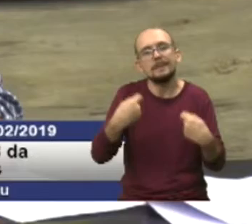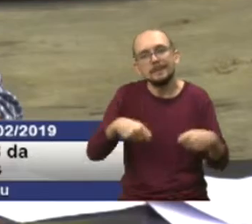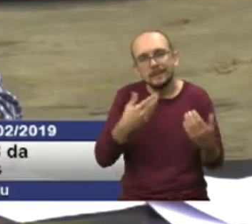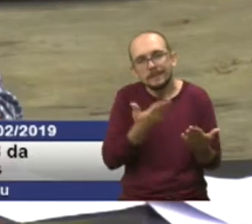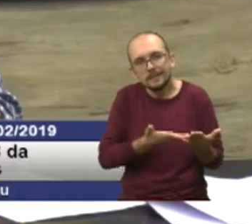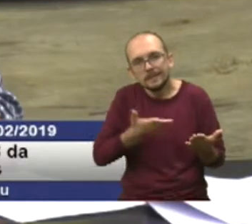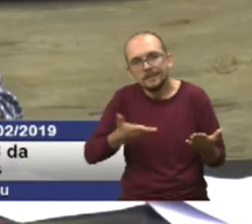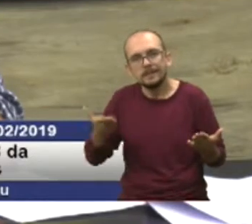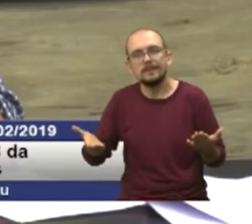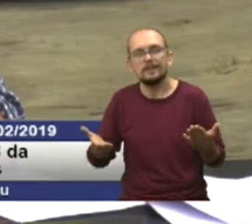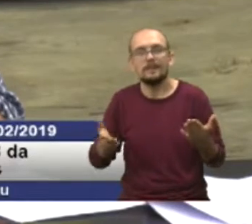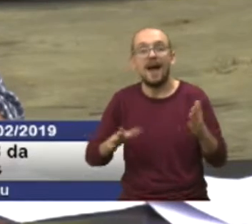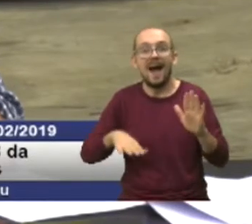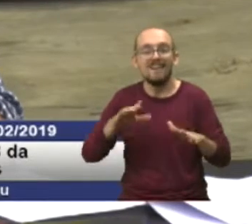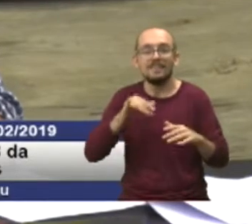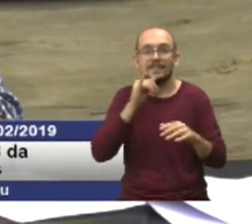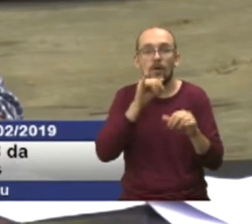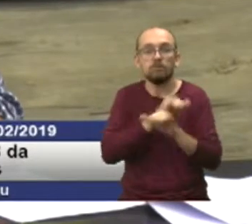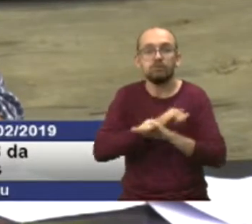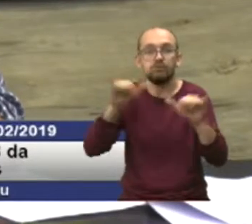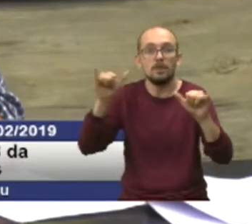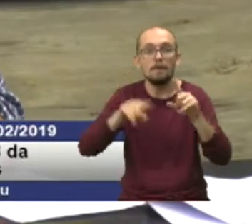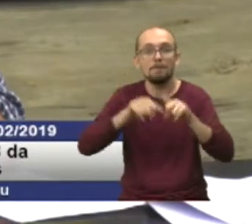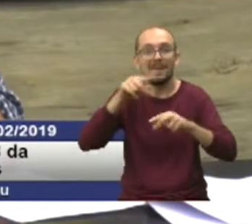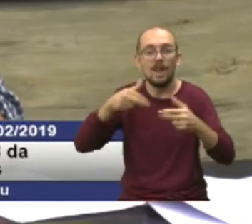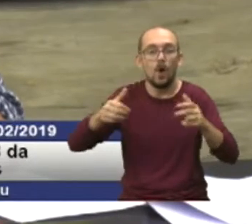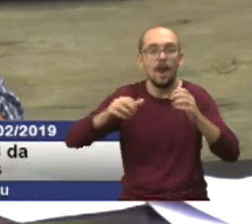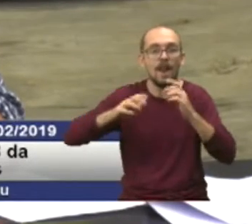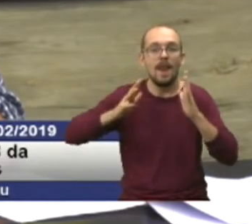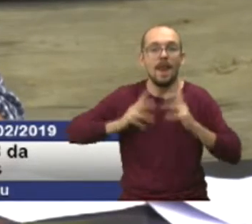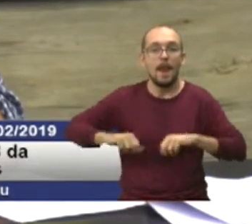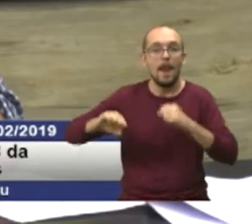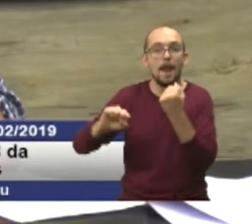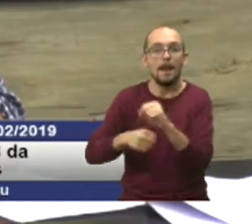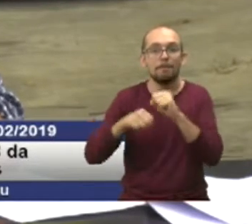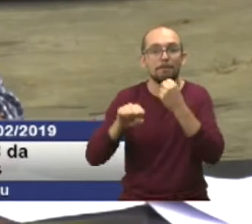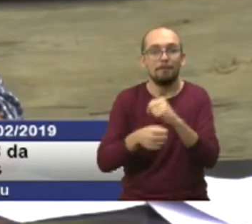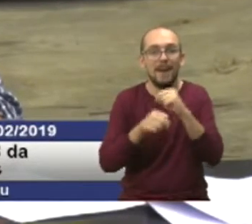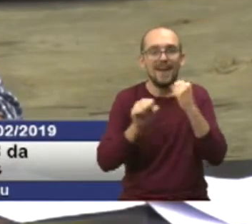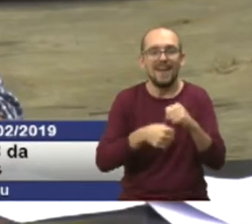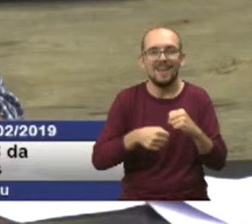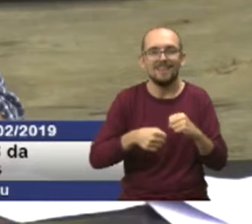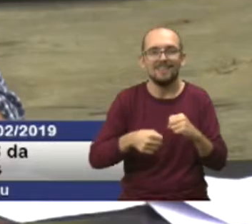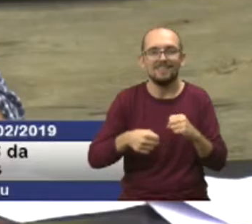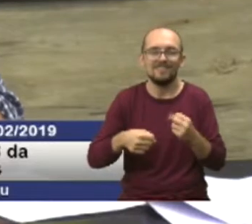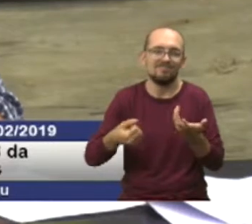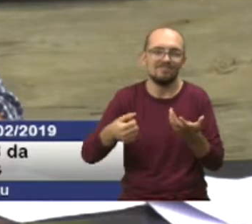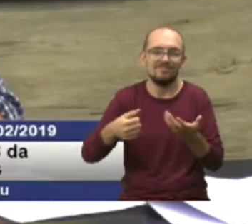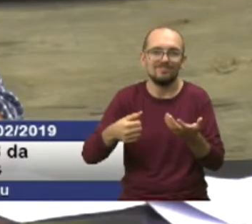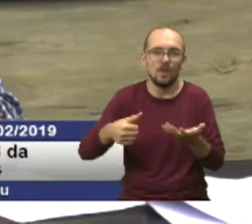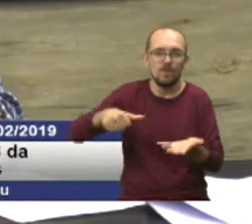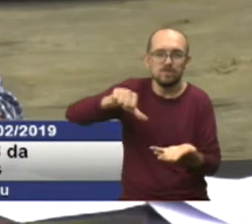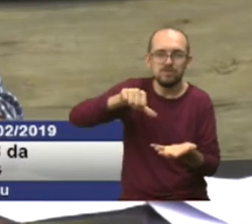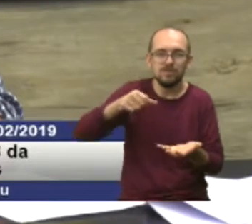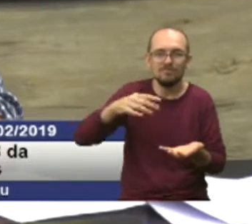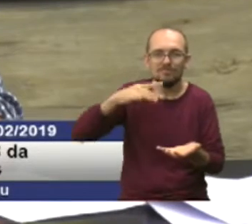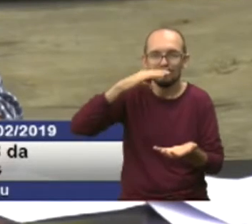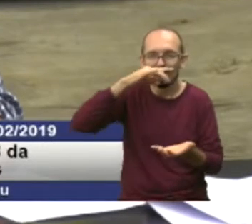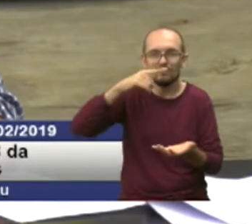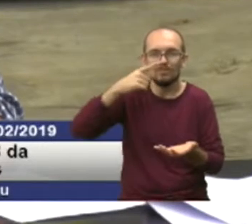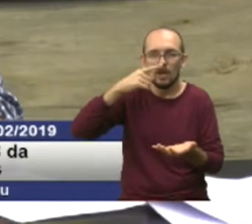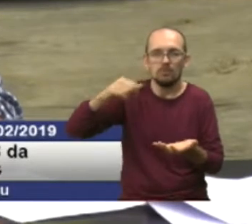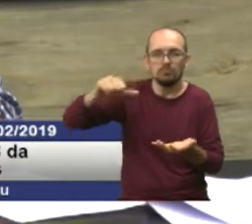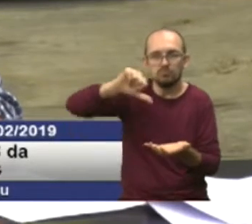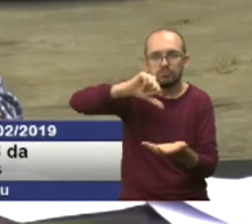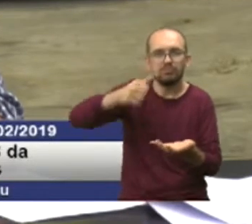muitas licitações de material de limpeza foram frustradas pelo mesmo motivo, fornecedores inadimplentes